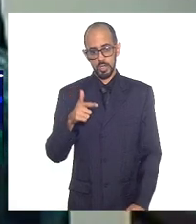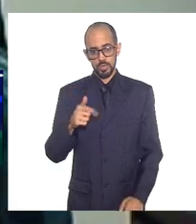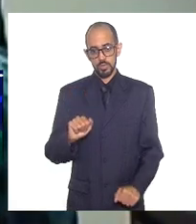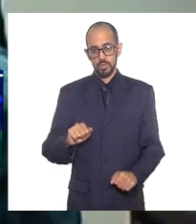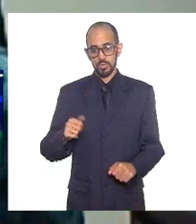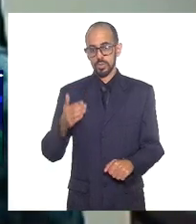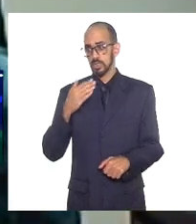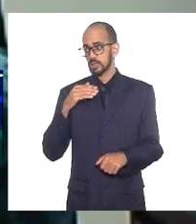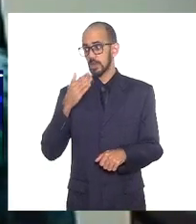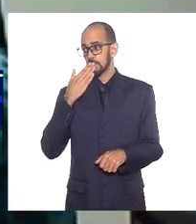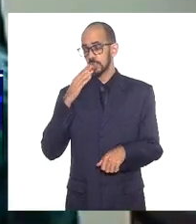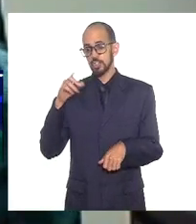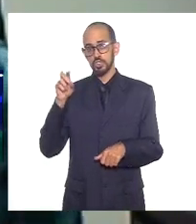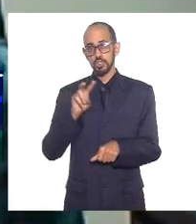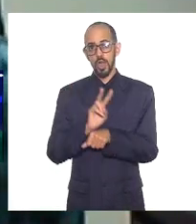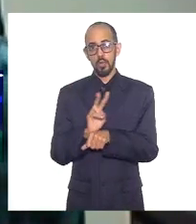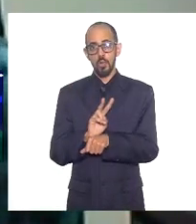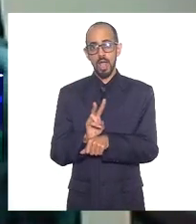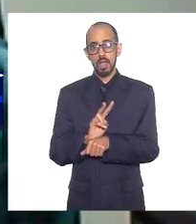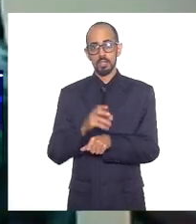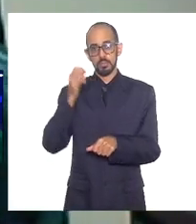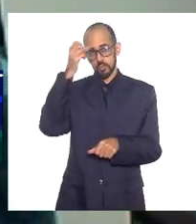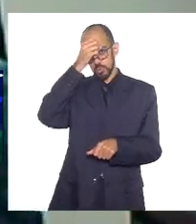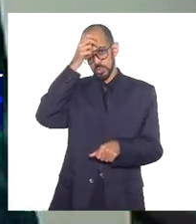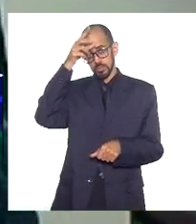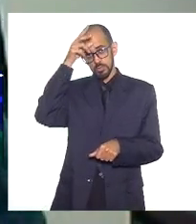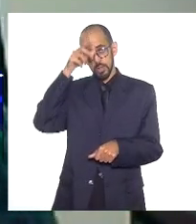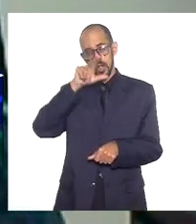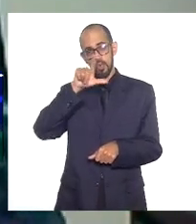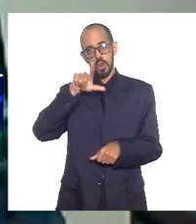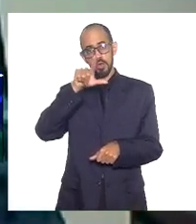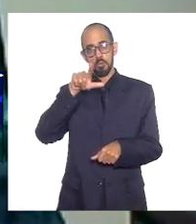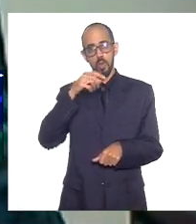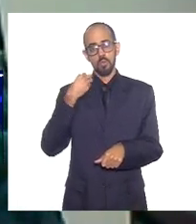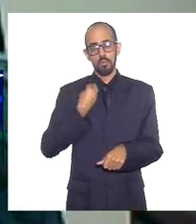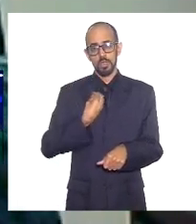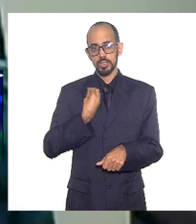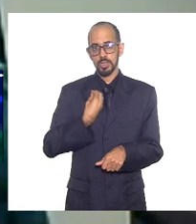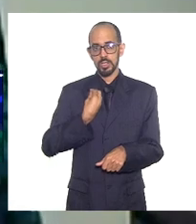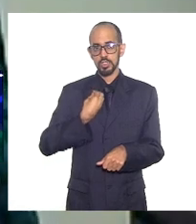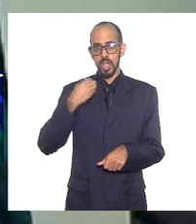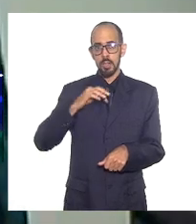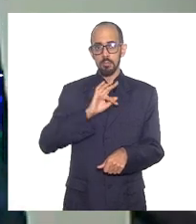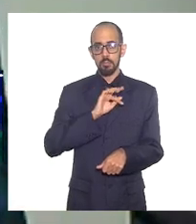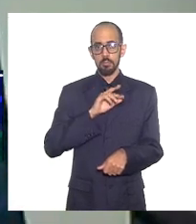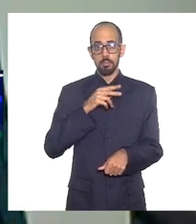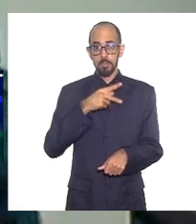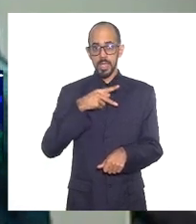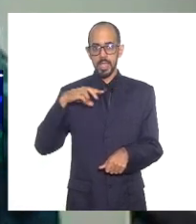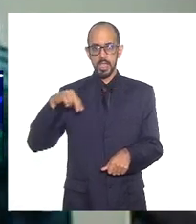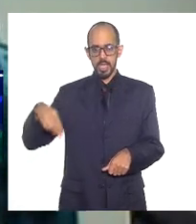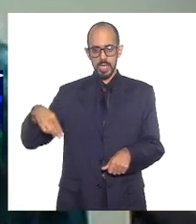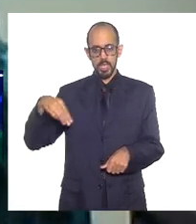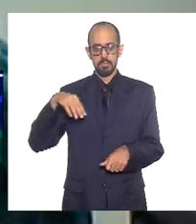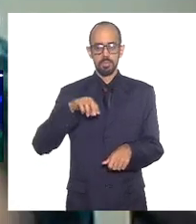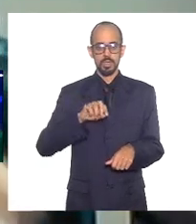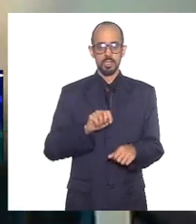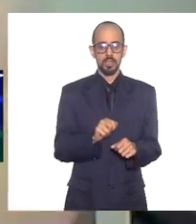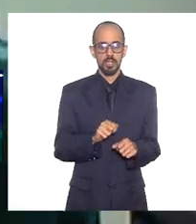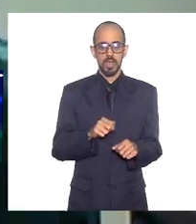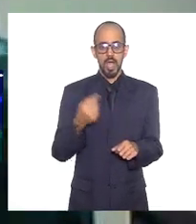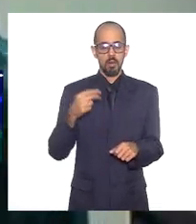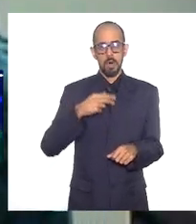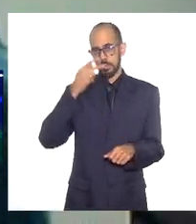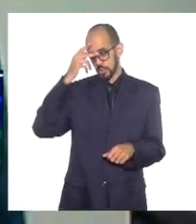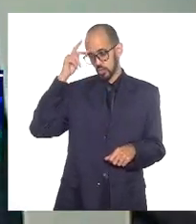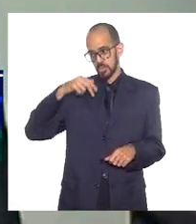Guarda Municipal, o Leblon presente, a Polícia Militar, alguém estaria